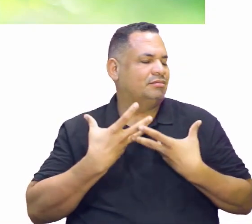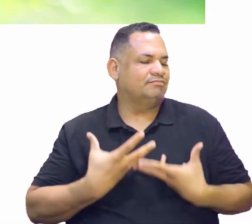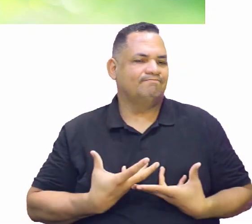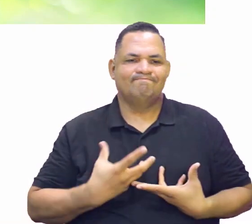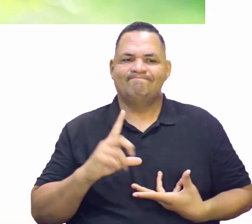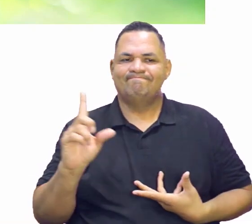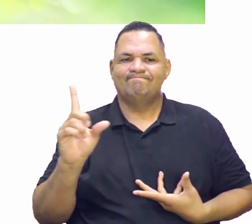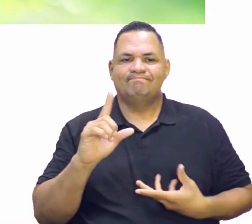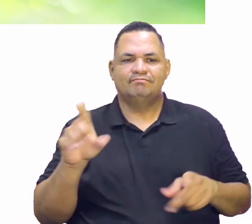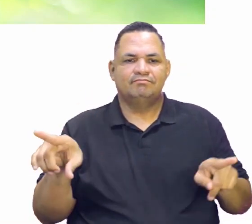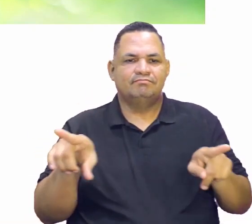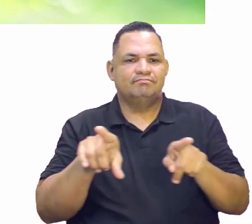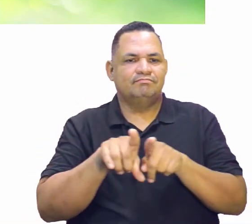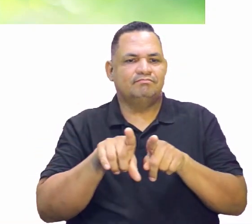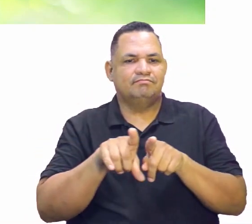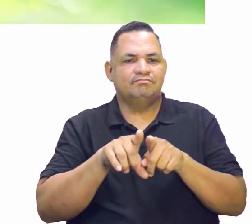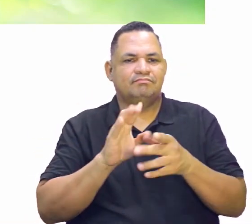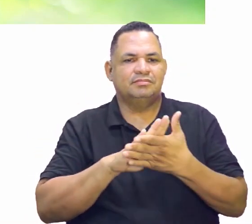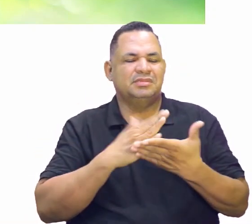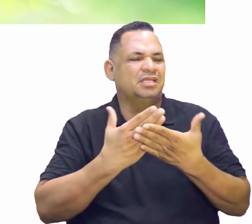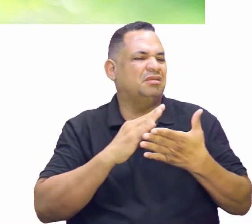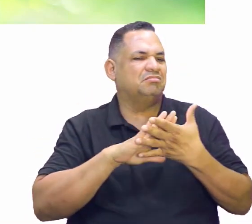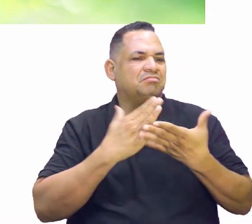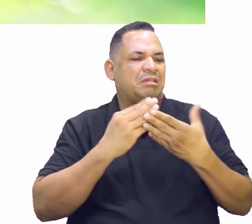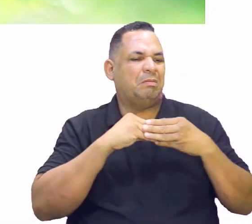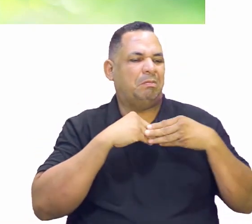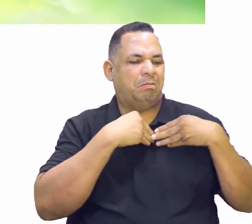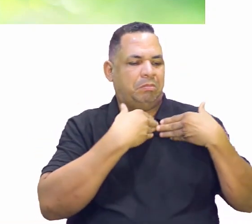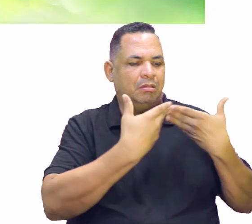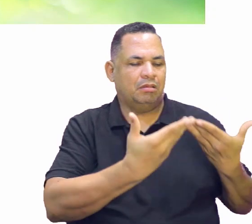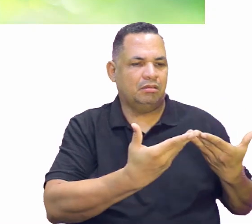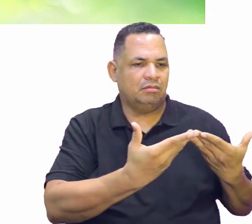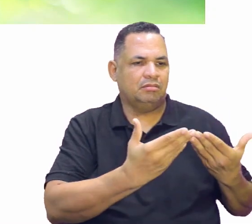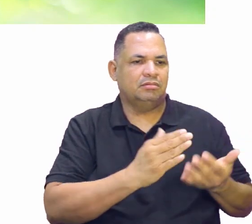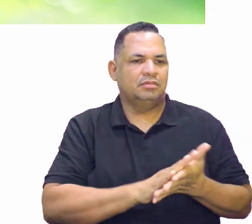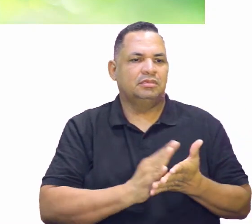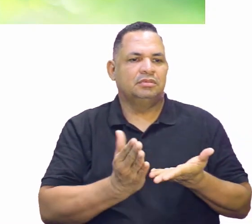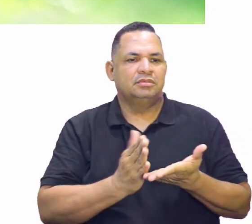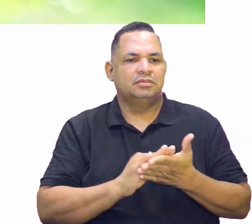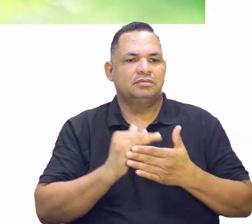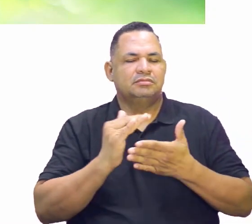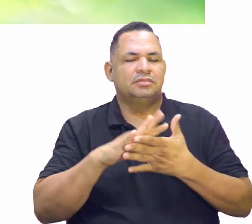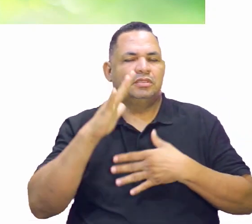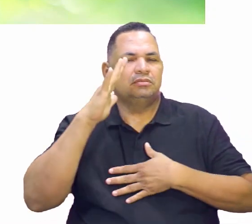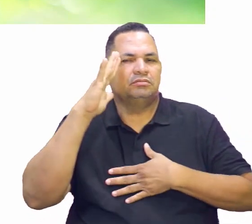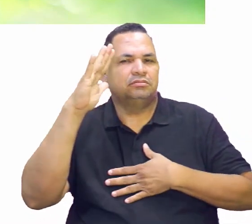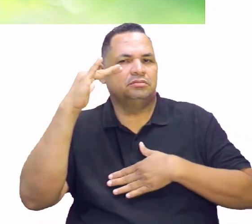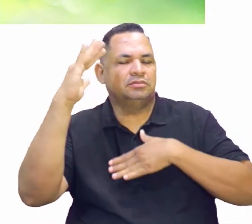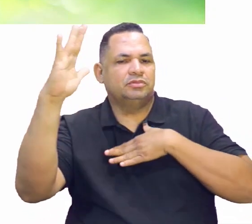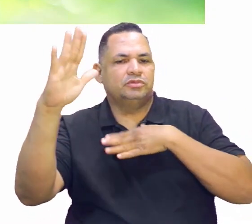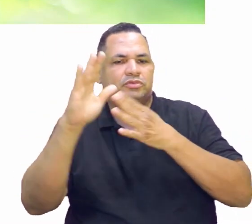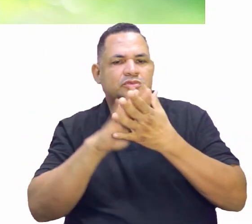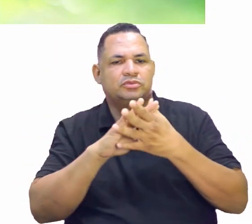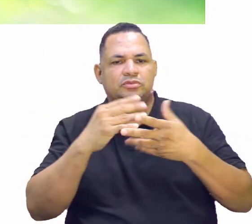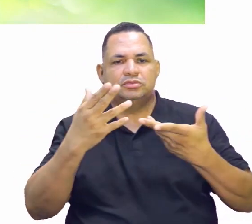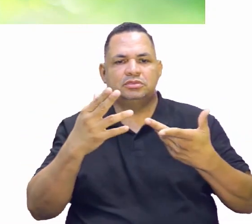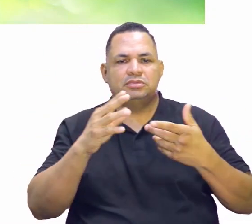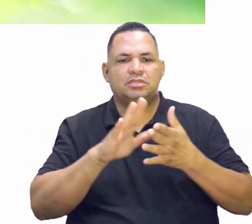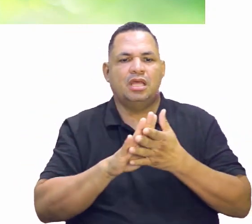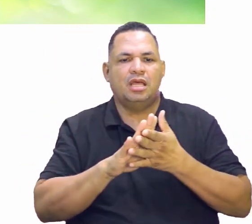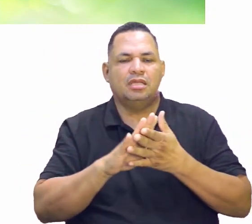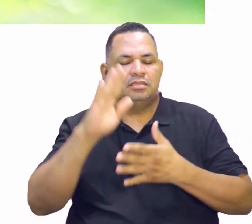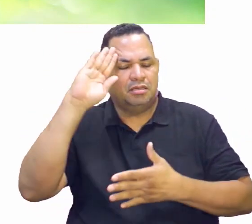cansa, também como ela não sucumbe à crença. Vão-se sonhos das asas da